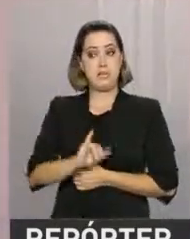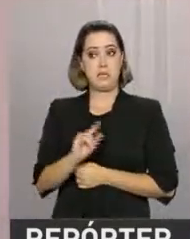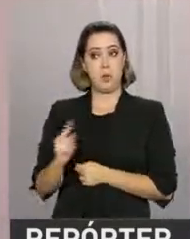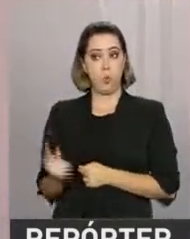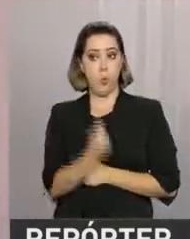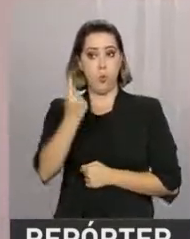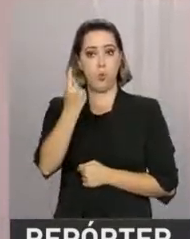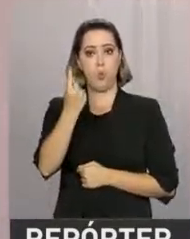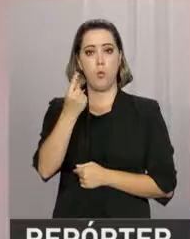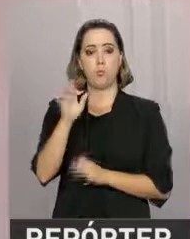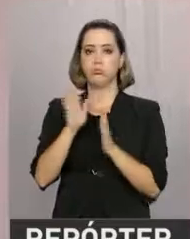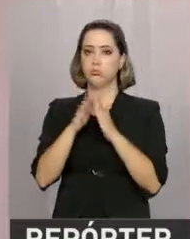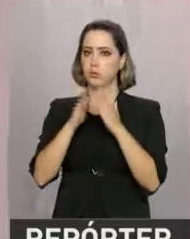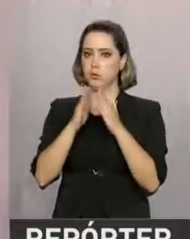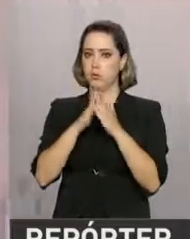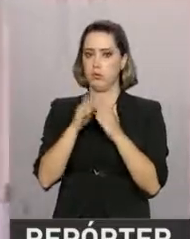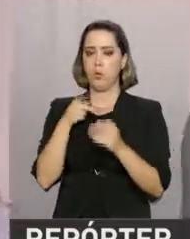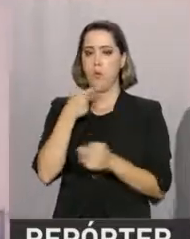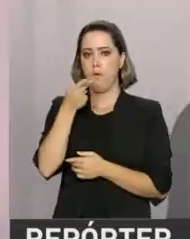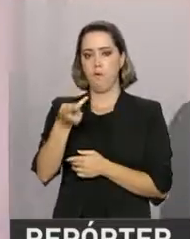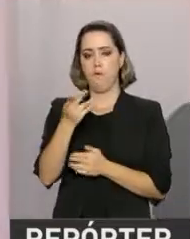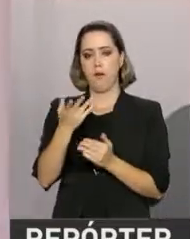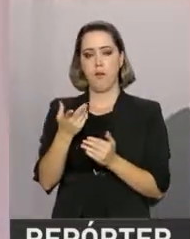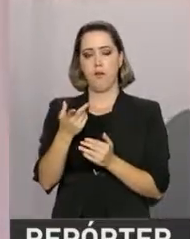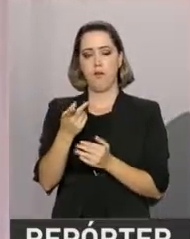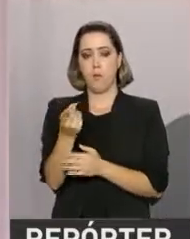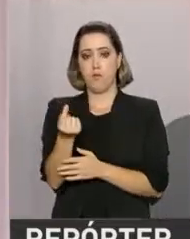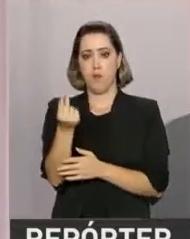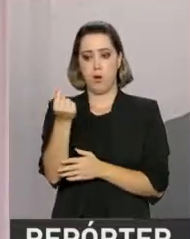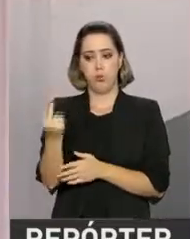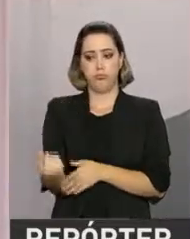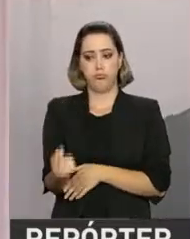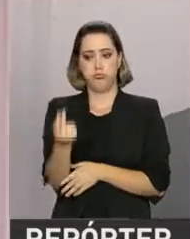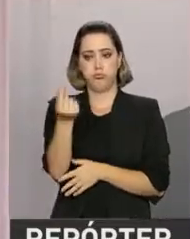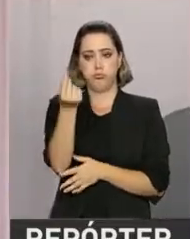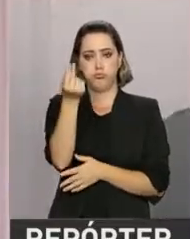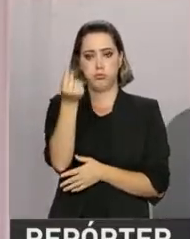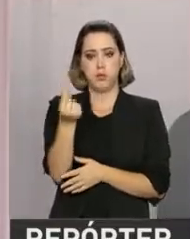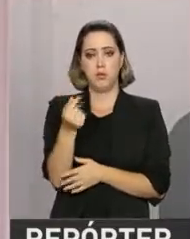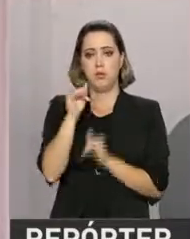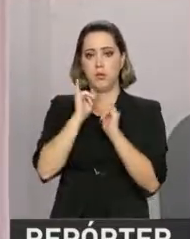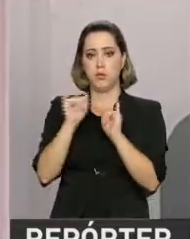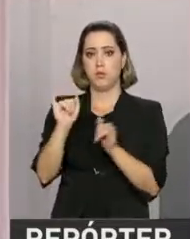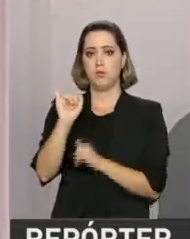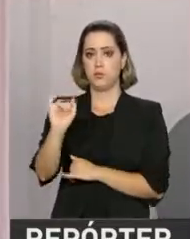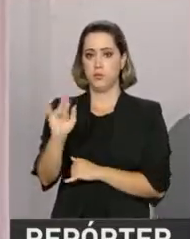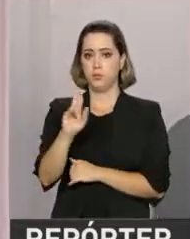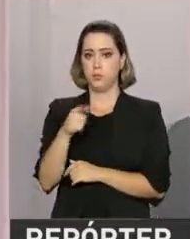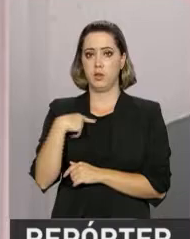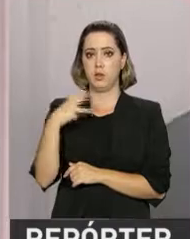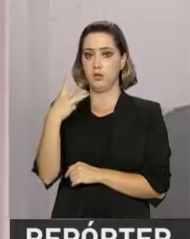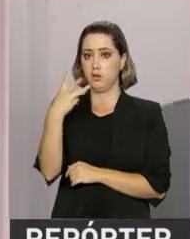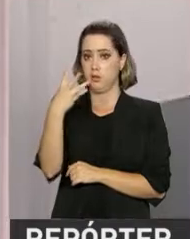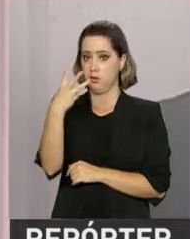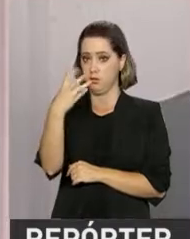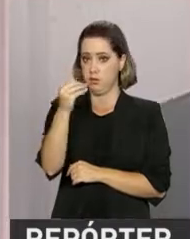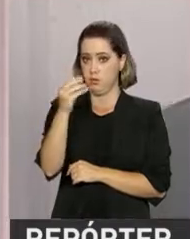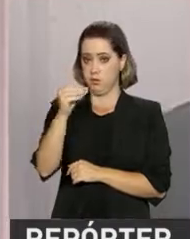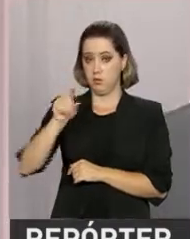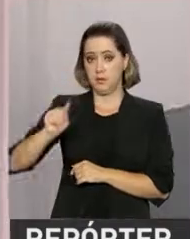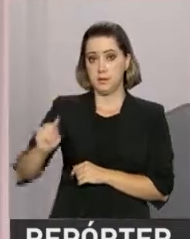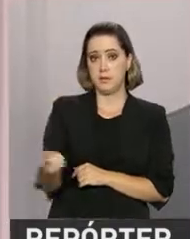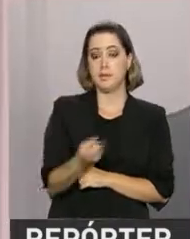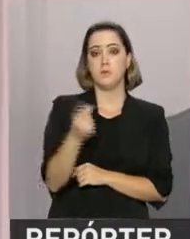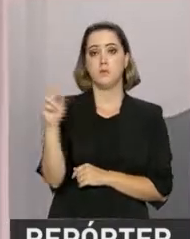imóvel, o valor que obriga a declaração, a entrega da declaração é R$ 300 mil. Então, neste